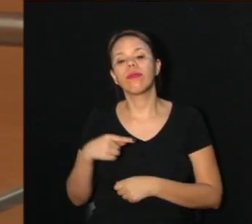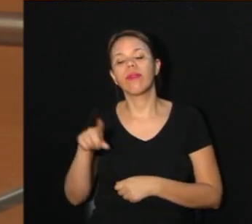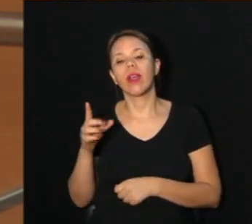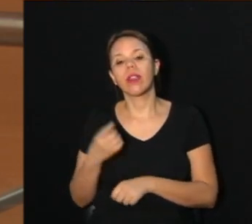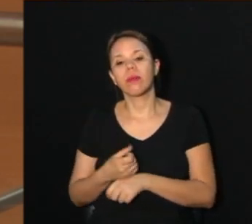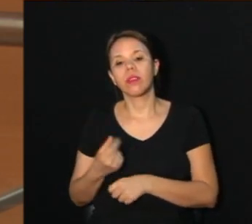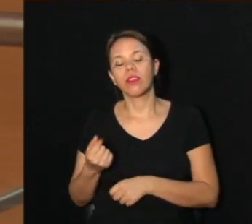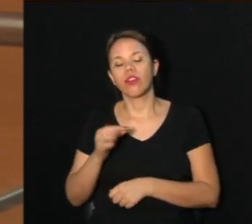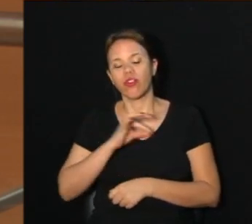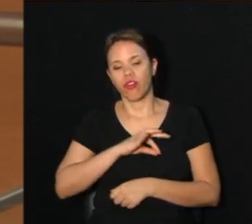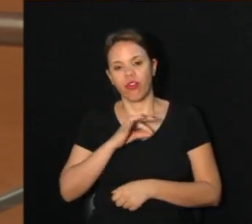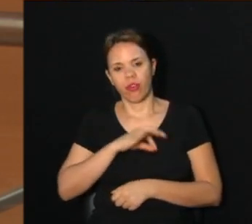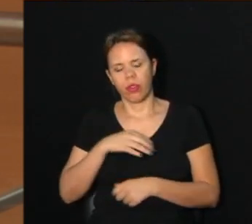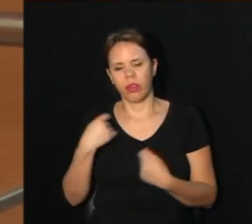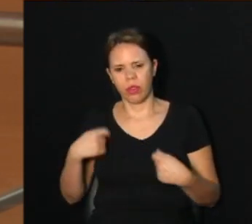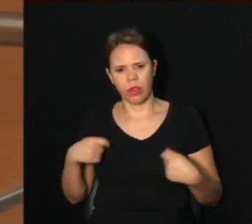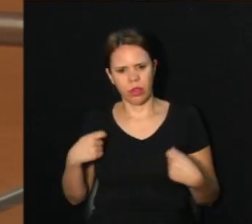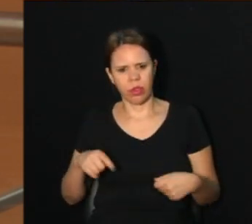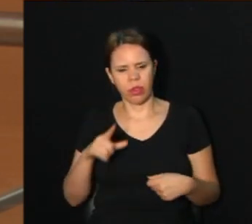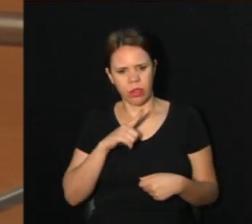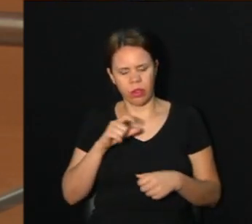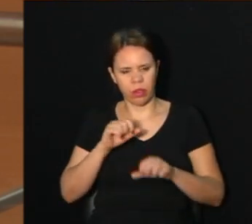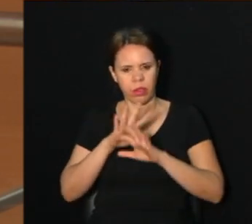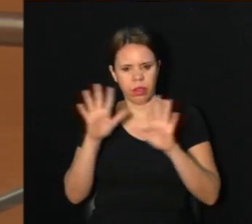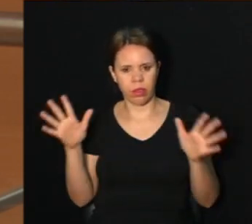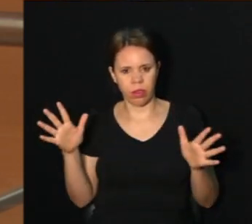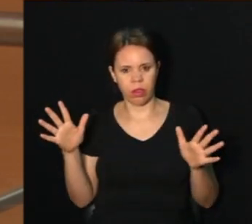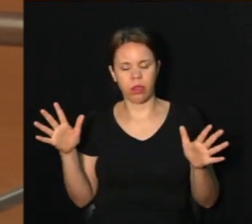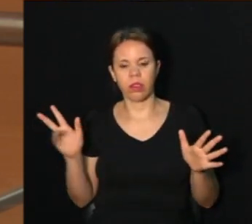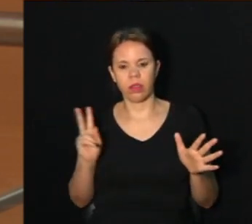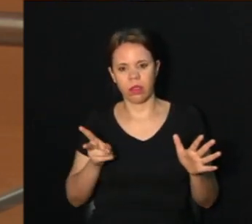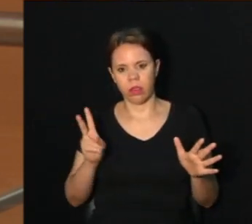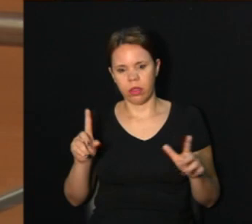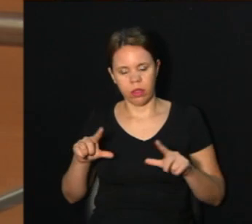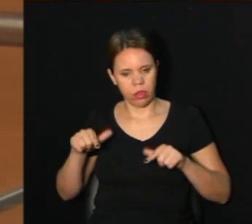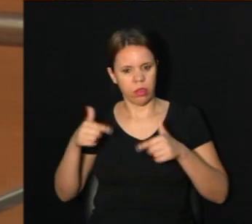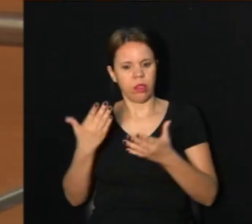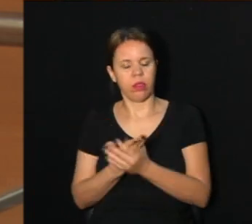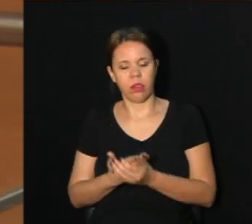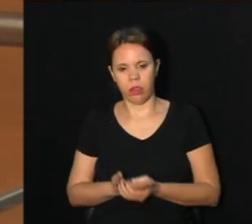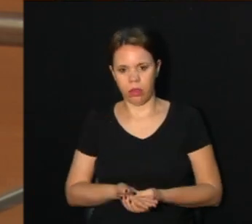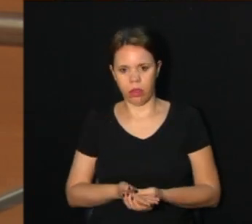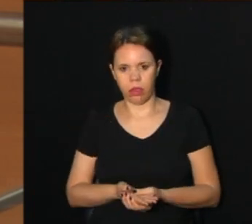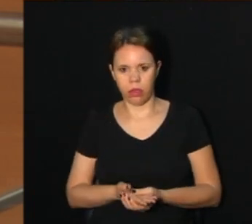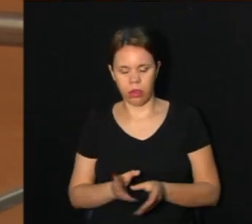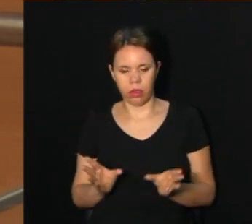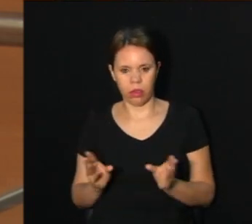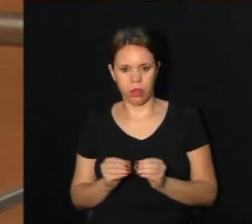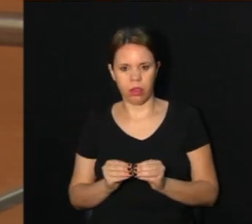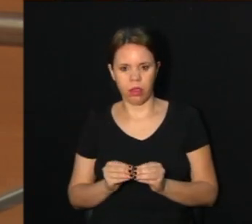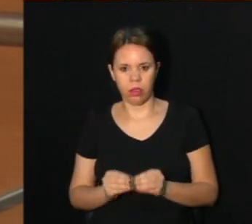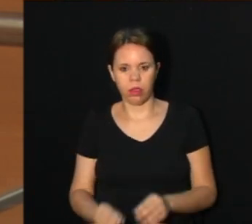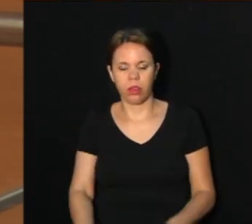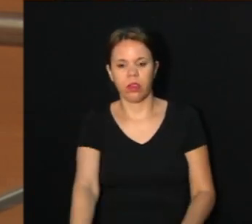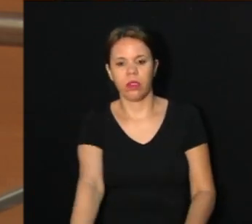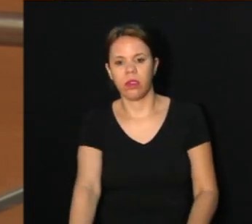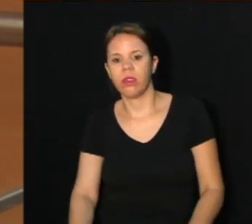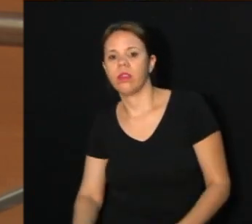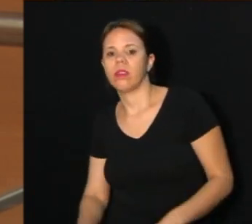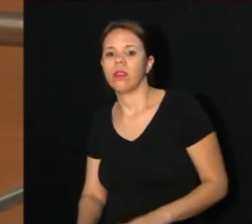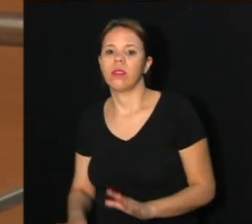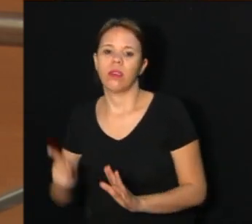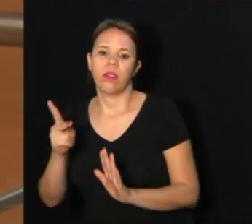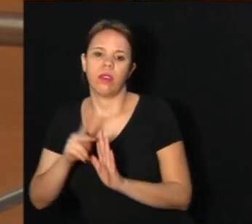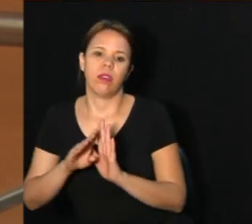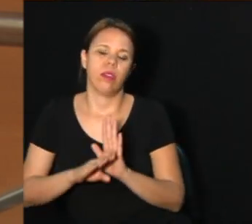dinheiro. Então, assim, precisamos ter transparência plena nessas ações. E para finalizar, plano de cargos e